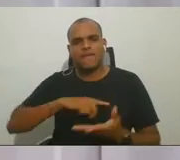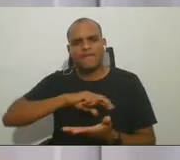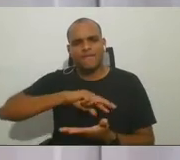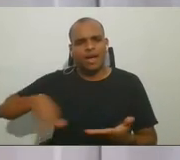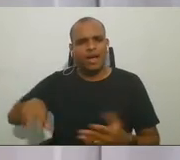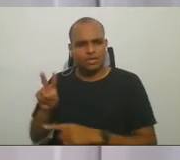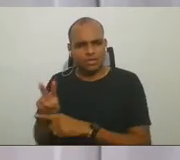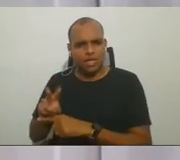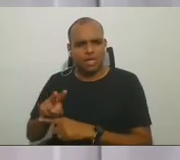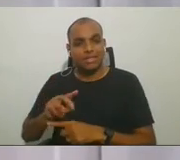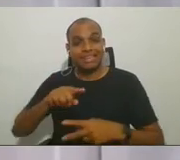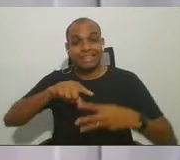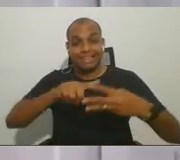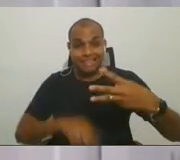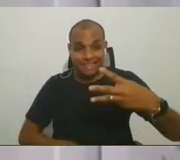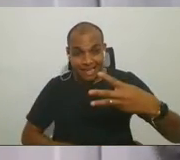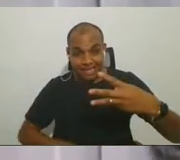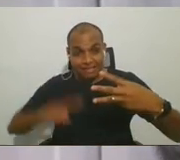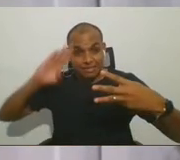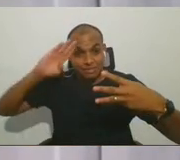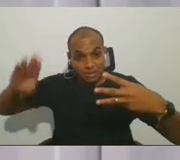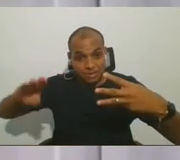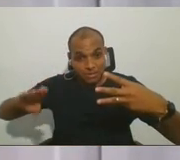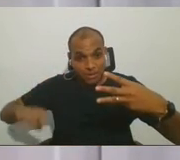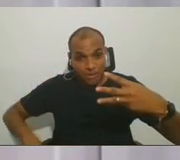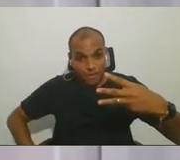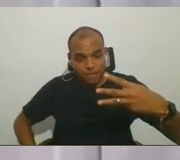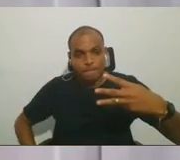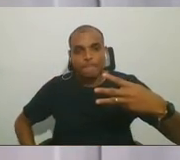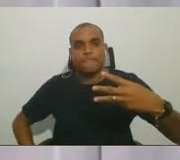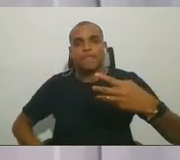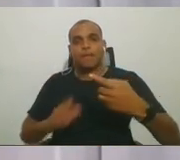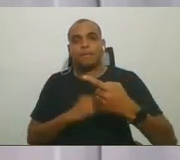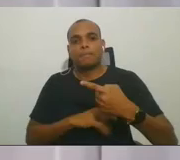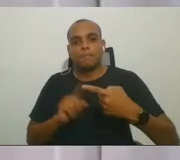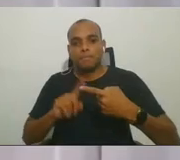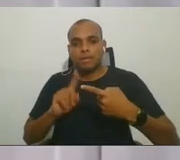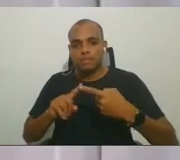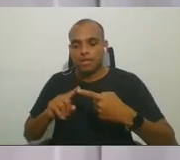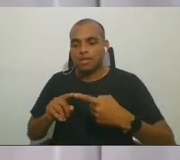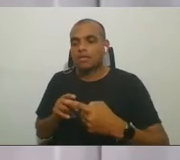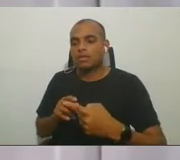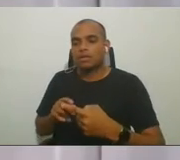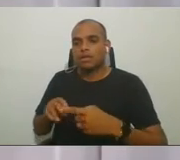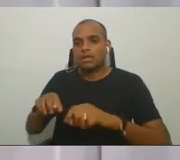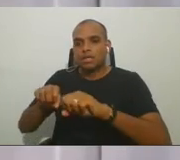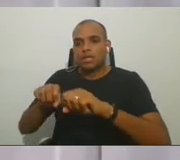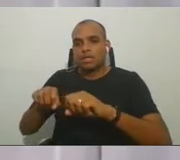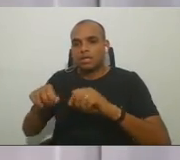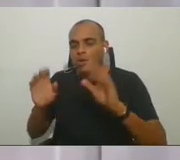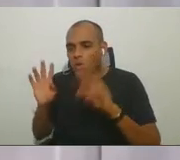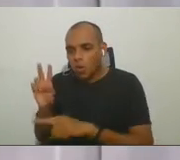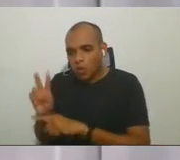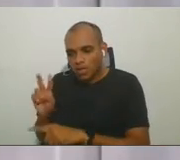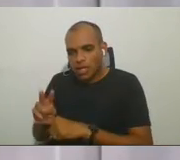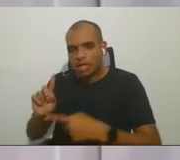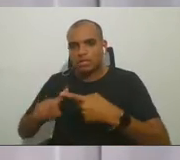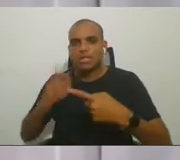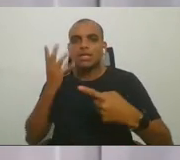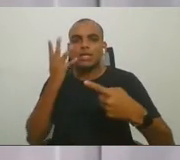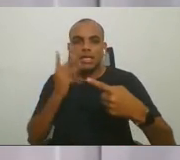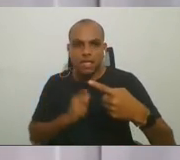segmentos fundamentais na atenção dos cuidados: segmentos e sujeitos. Criança, infância e